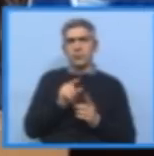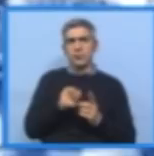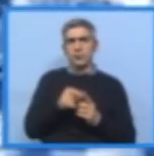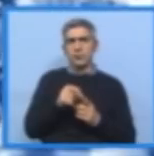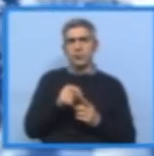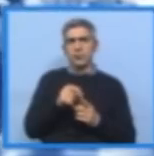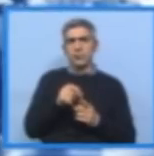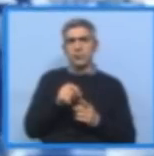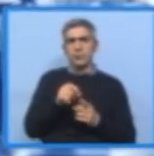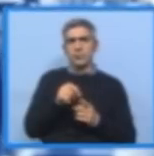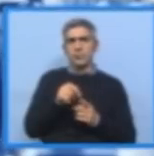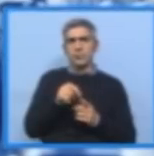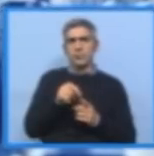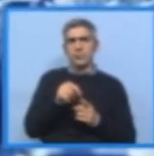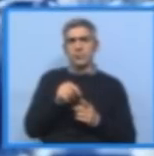resumir